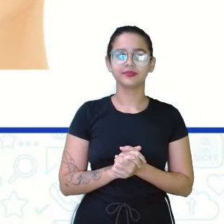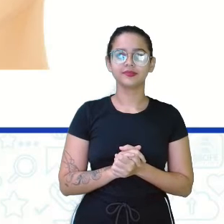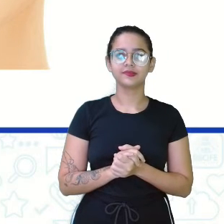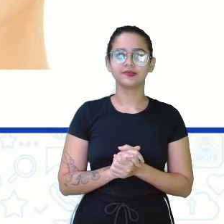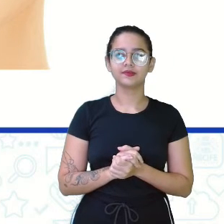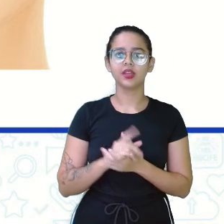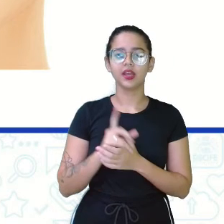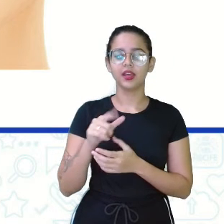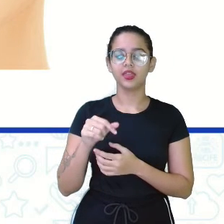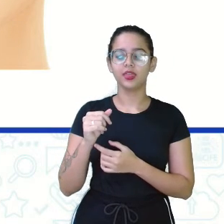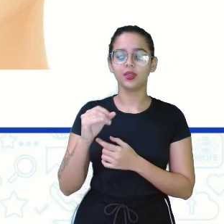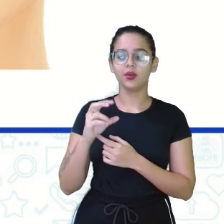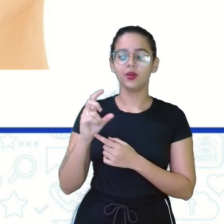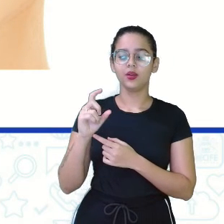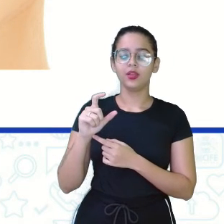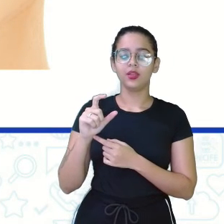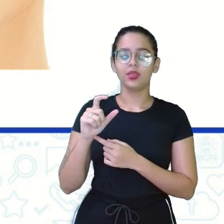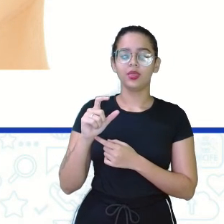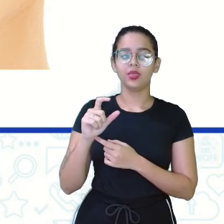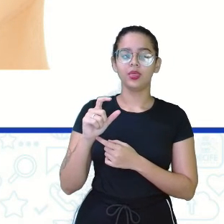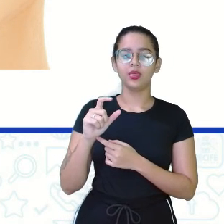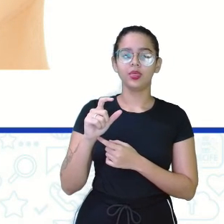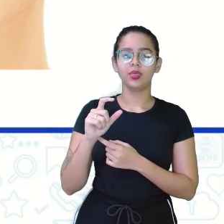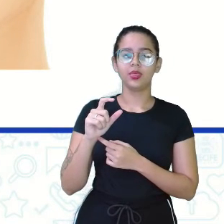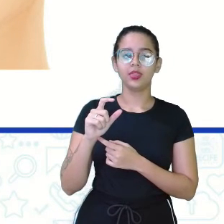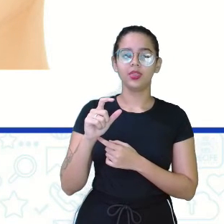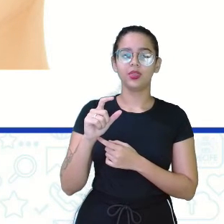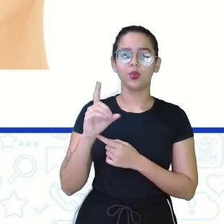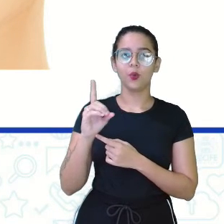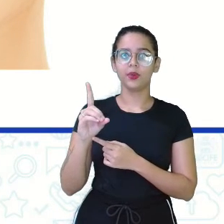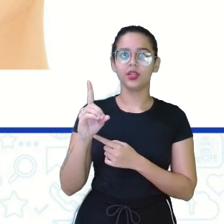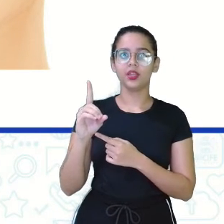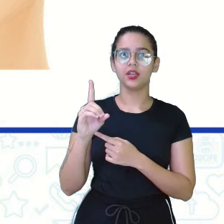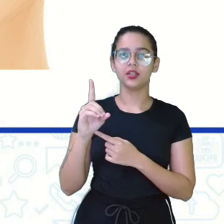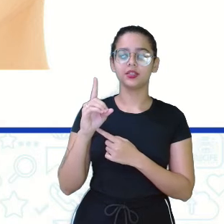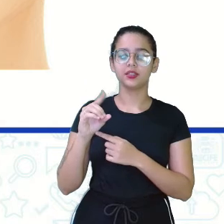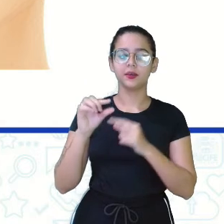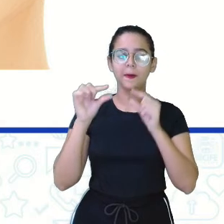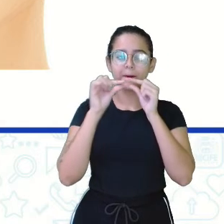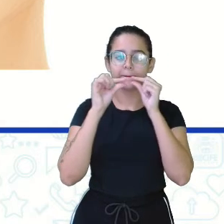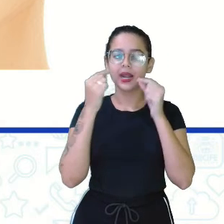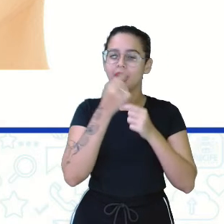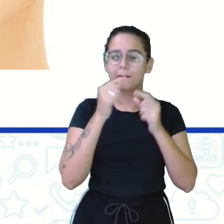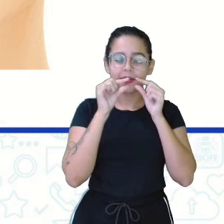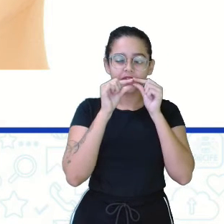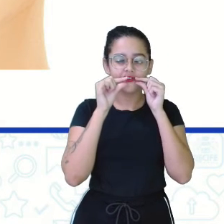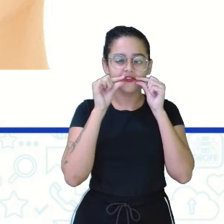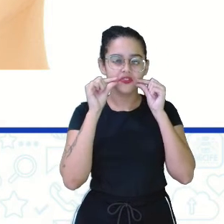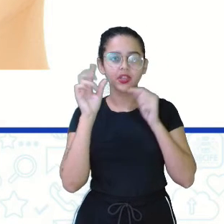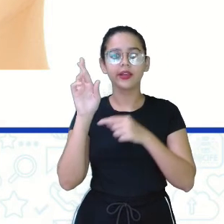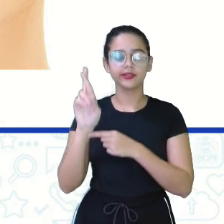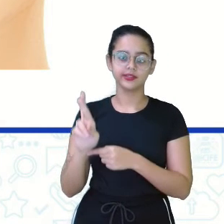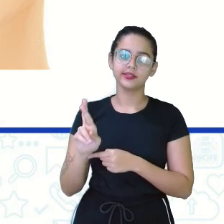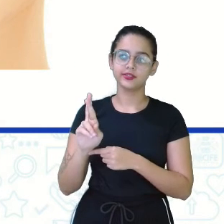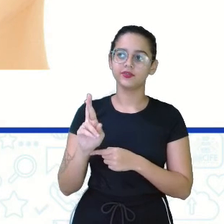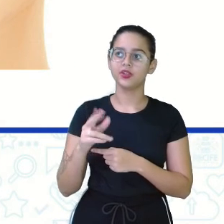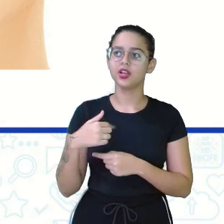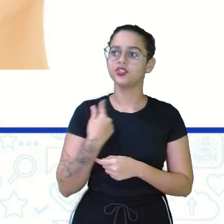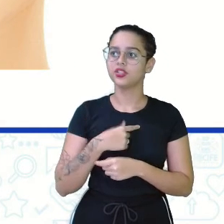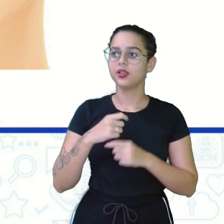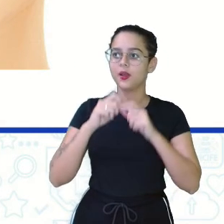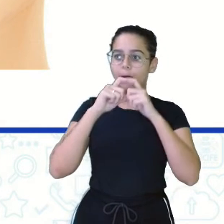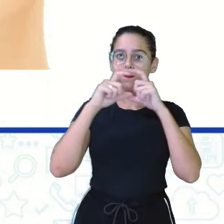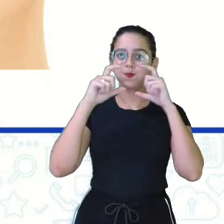carnudos, dominante. Lábios mais fininhos, recessivos. A gente tem um labão, não